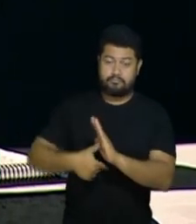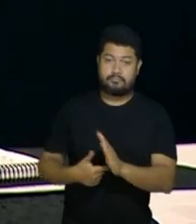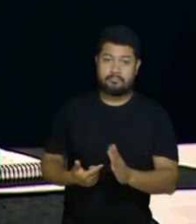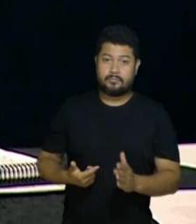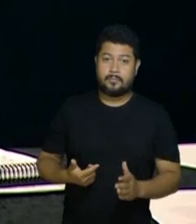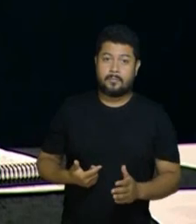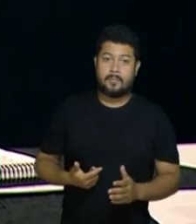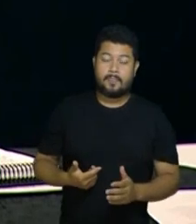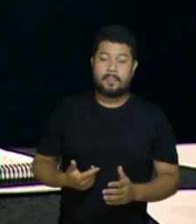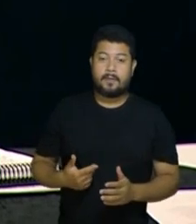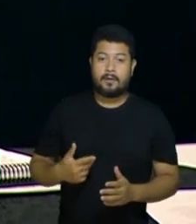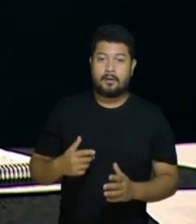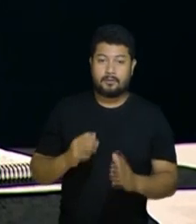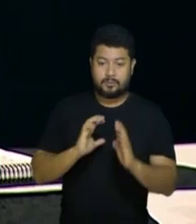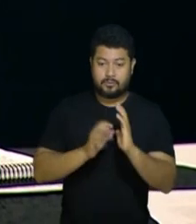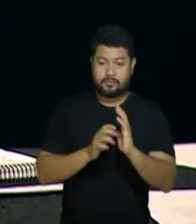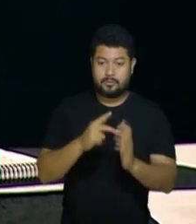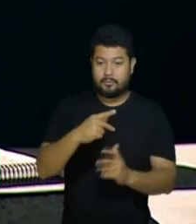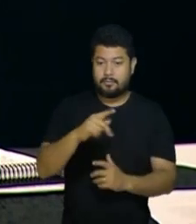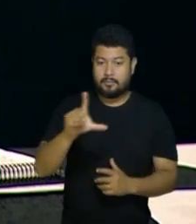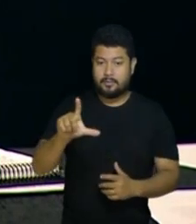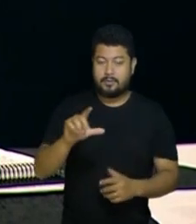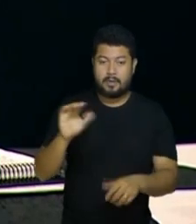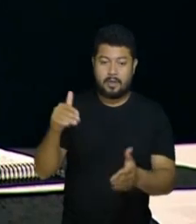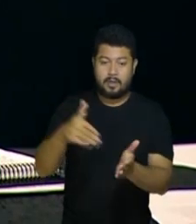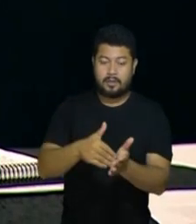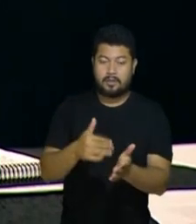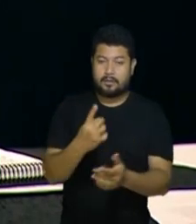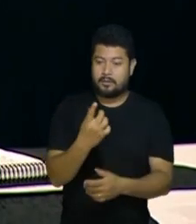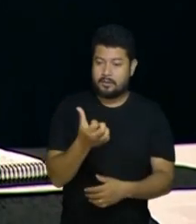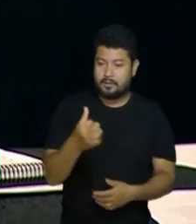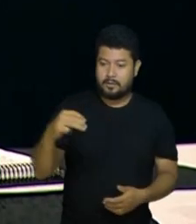que pertence ao PL, pelo tempo de 16 minutos.